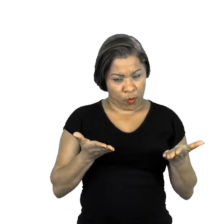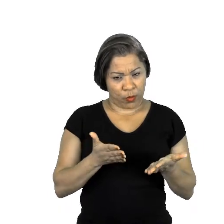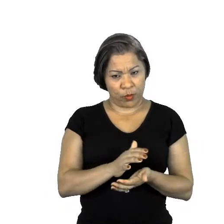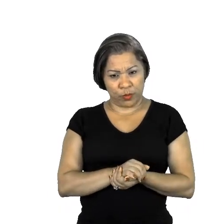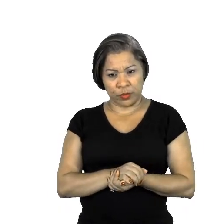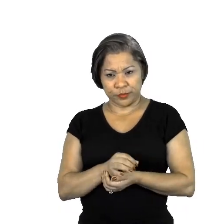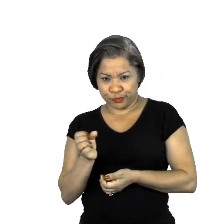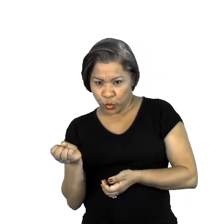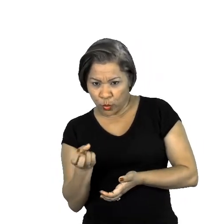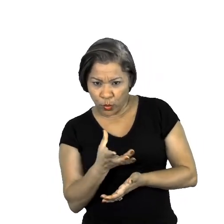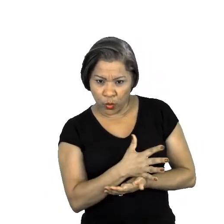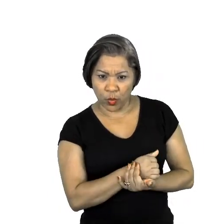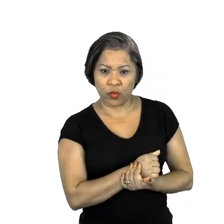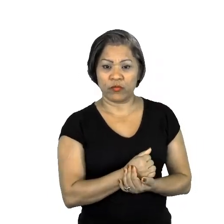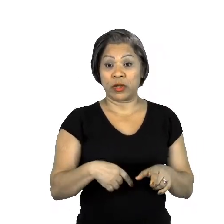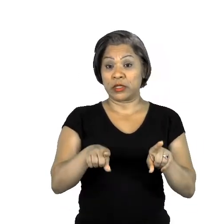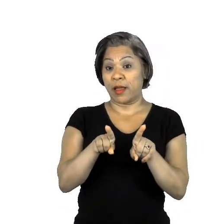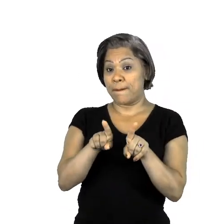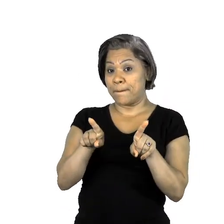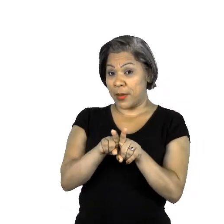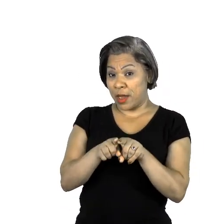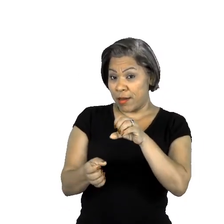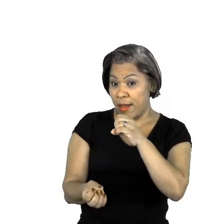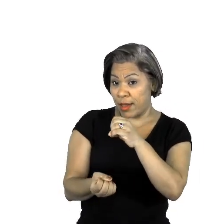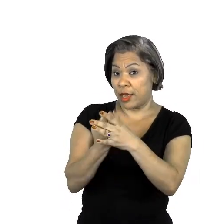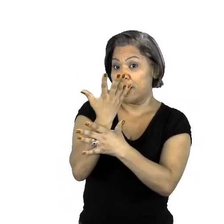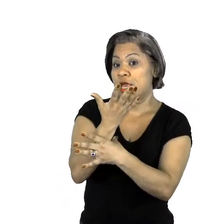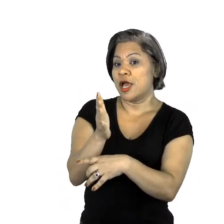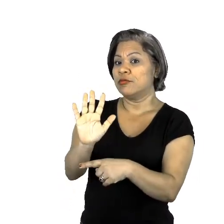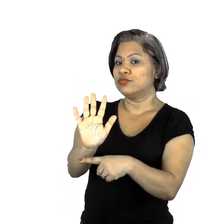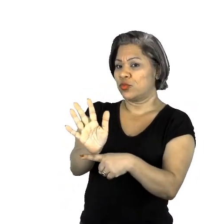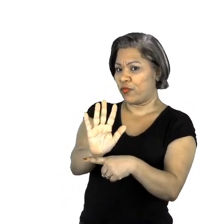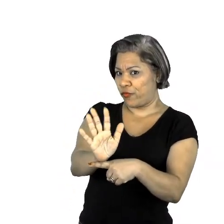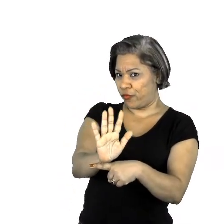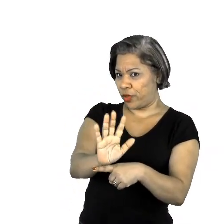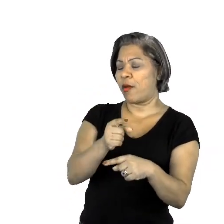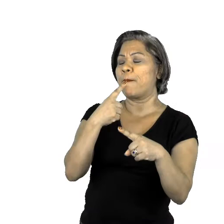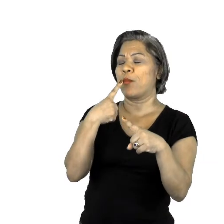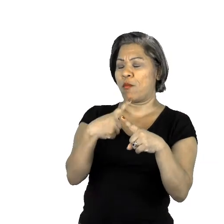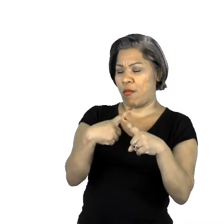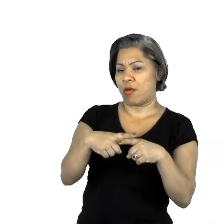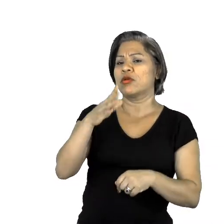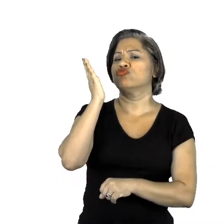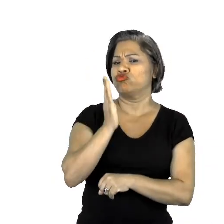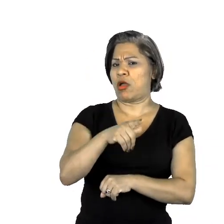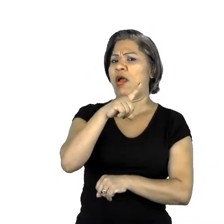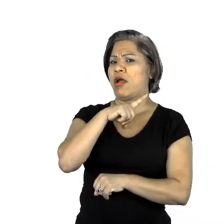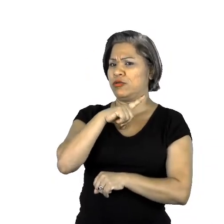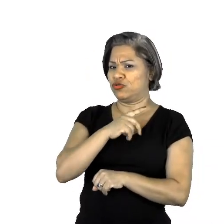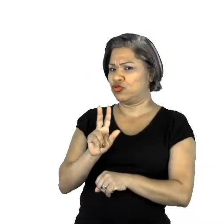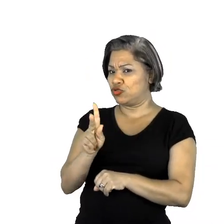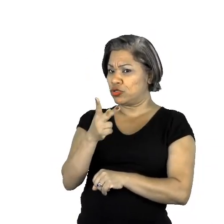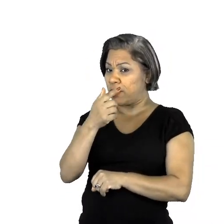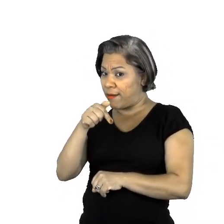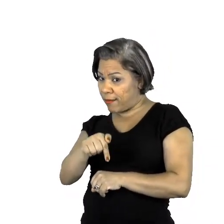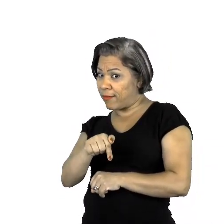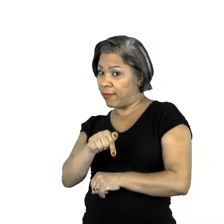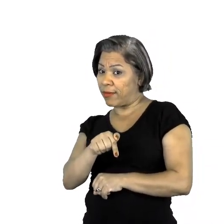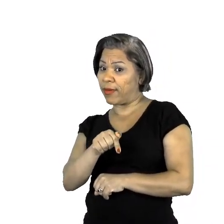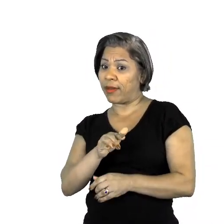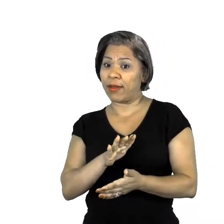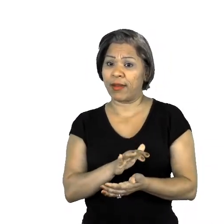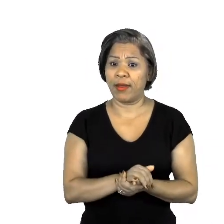a criação do filme, porque já existia a HQ, do Pantera Negra. E acredito